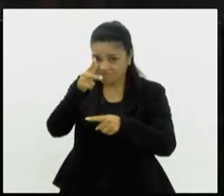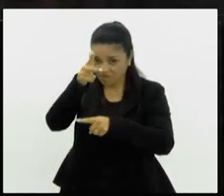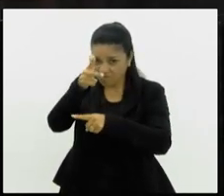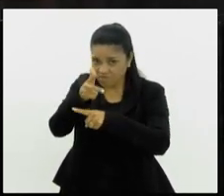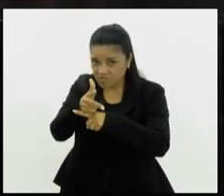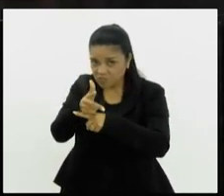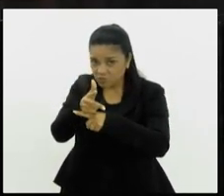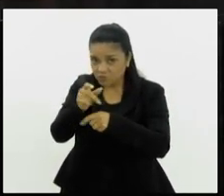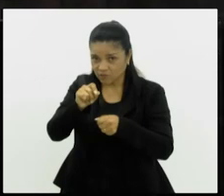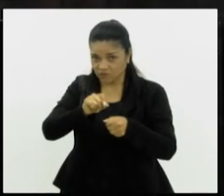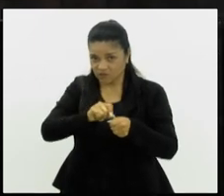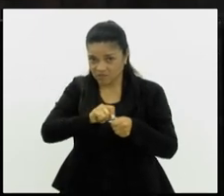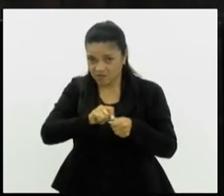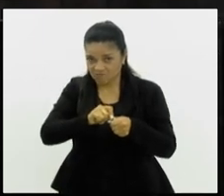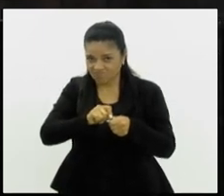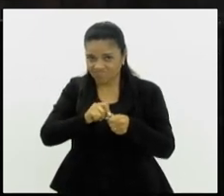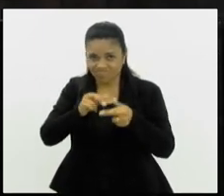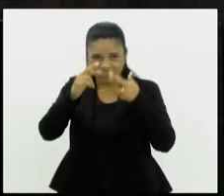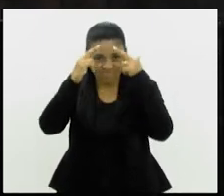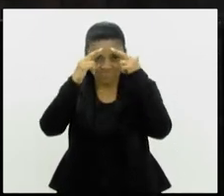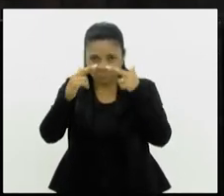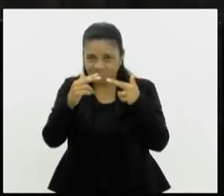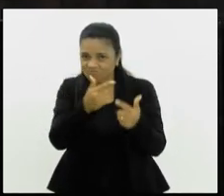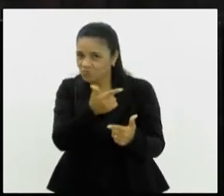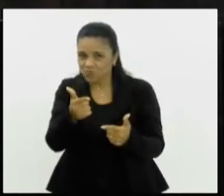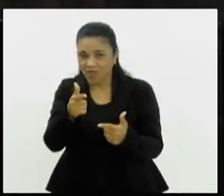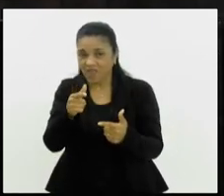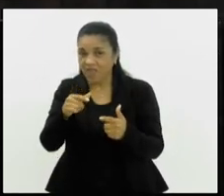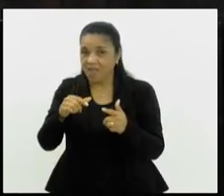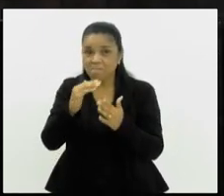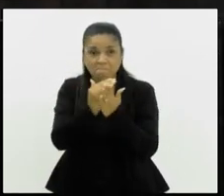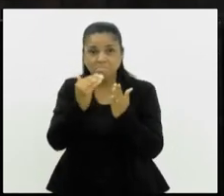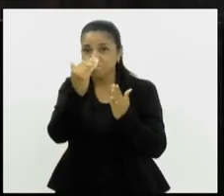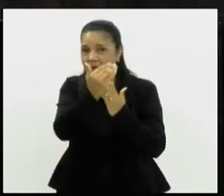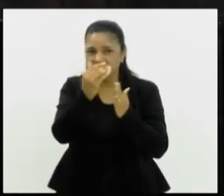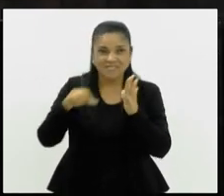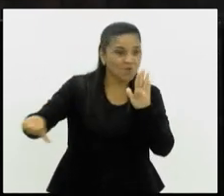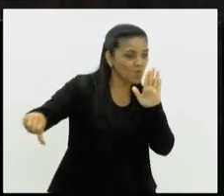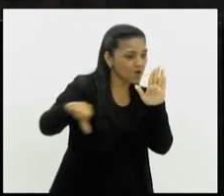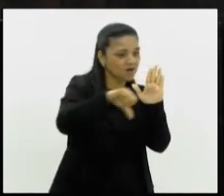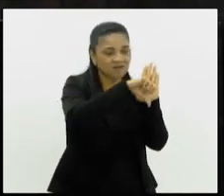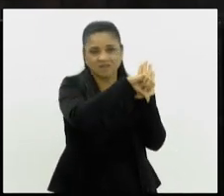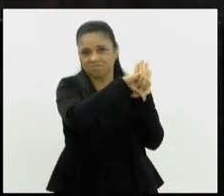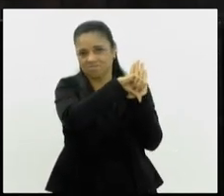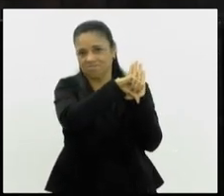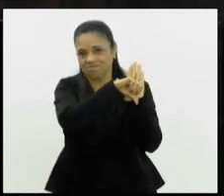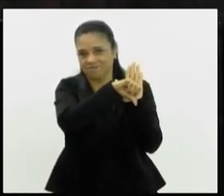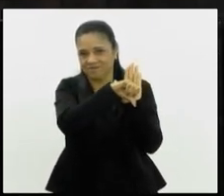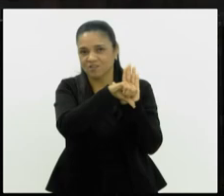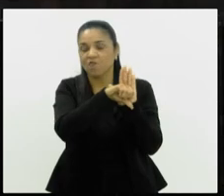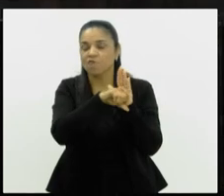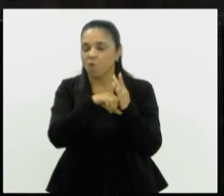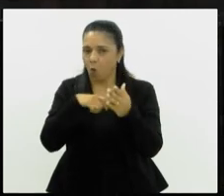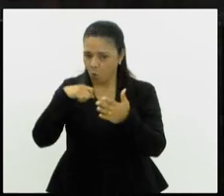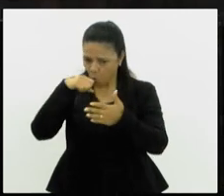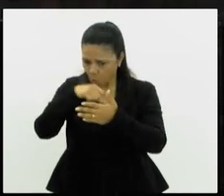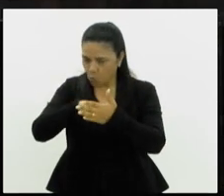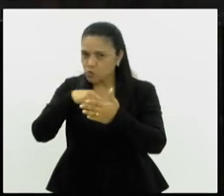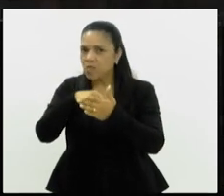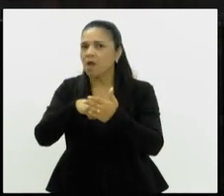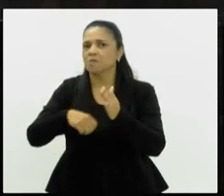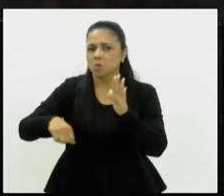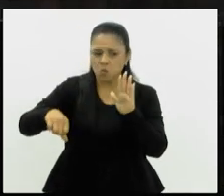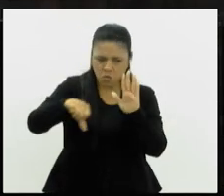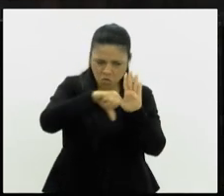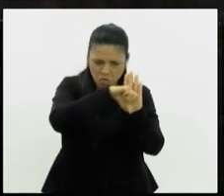isto é muito mais do que desrespeito, isso é um crime. E nós vamos lutar para que o senhor pague por este crime que